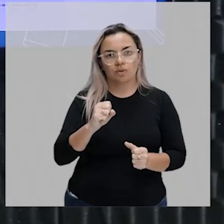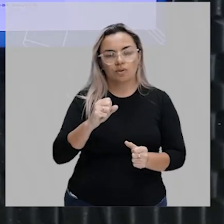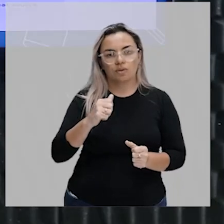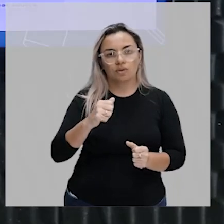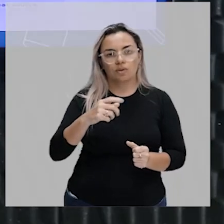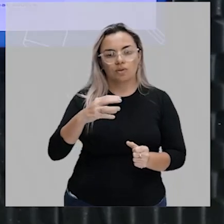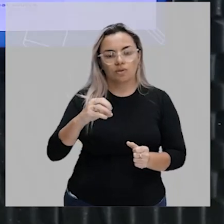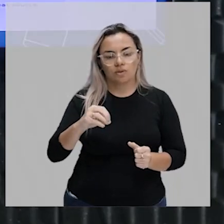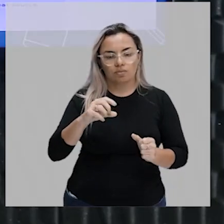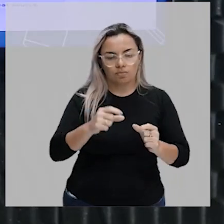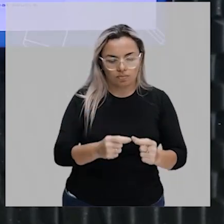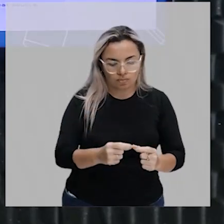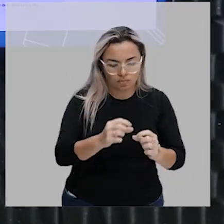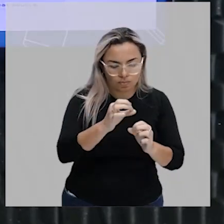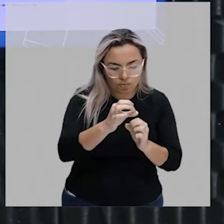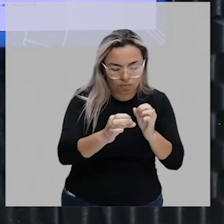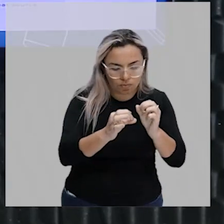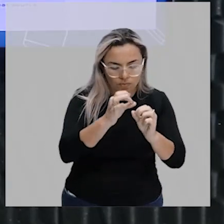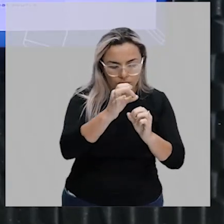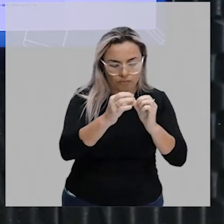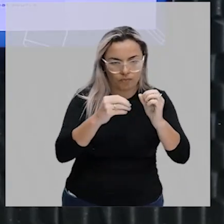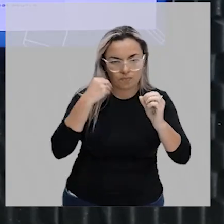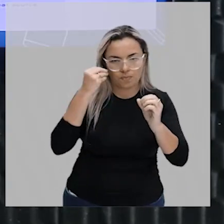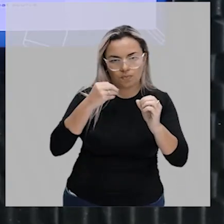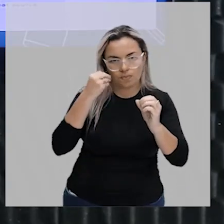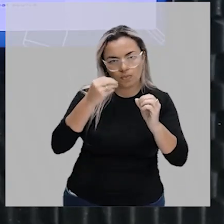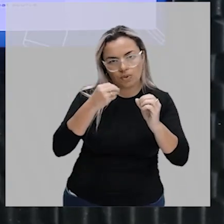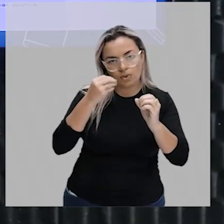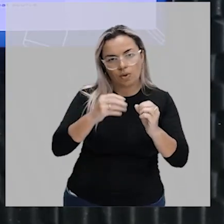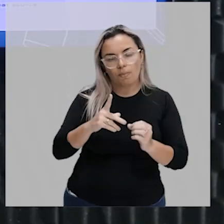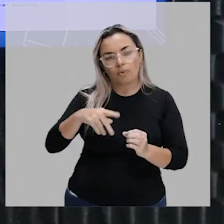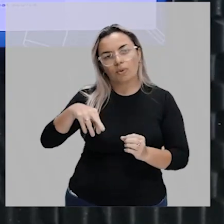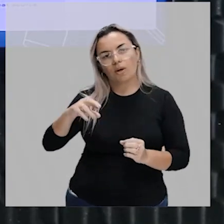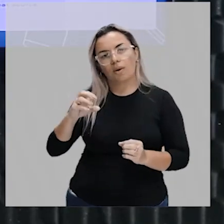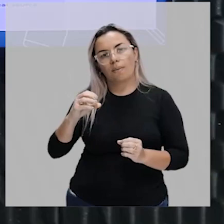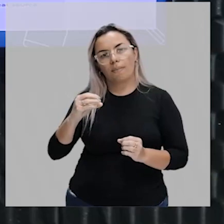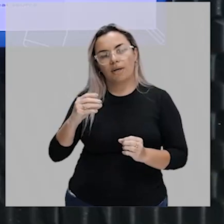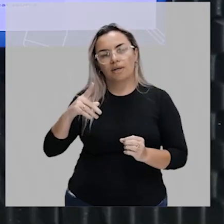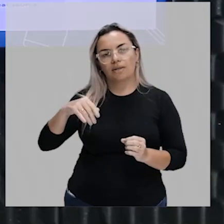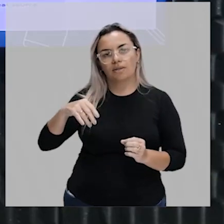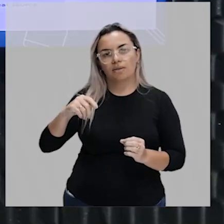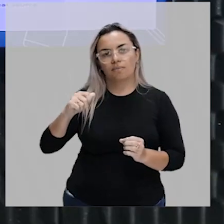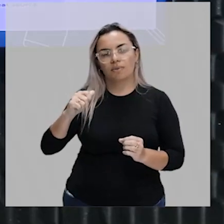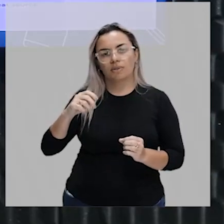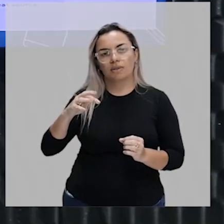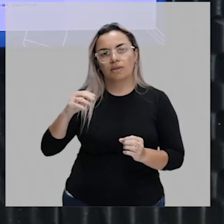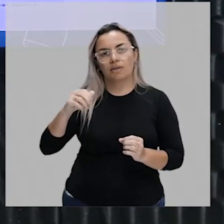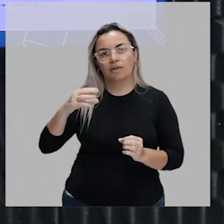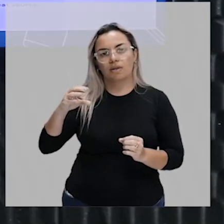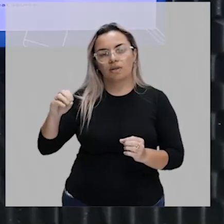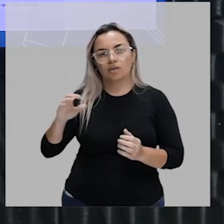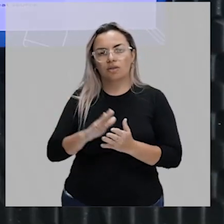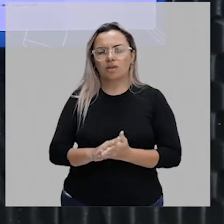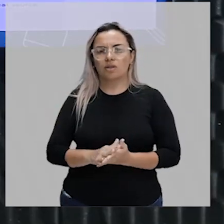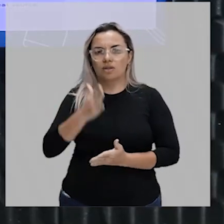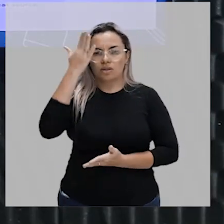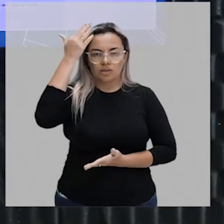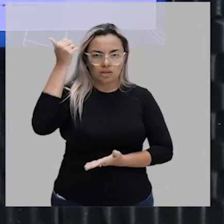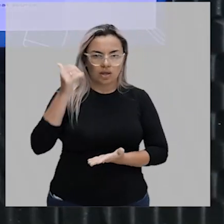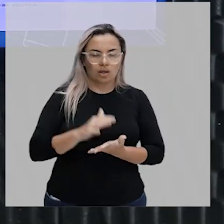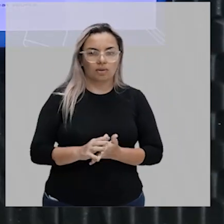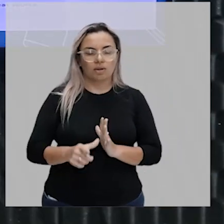uma simulação da precipitação, porque sabe que lá na atmosfera primitiva, lá no nosso planeta,